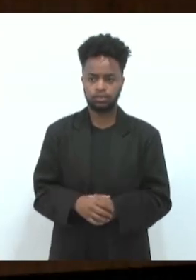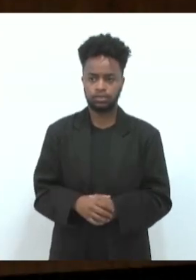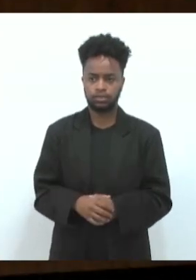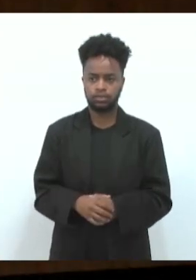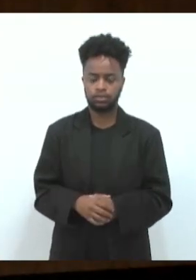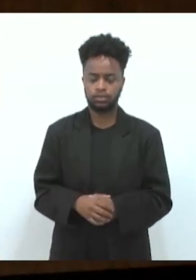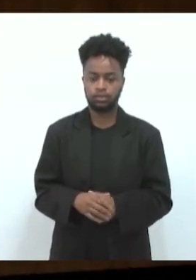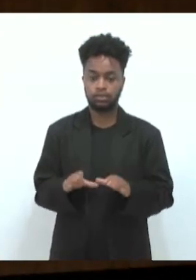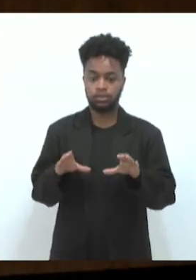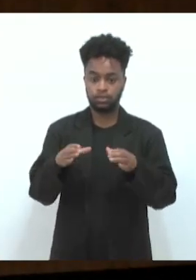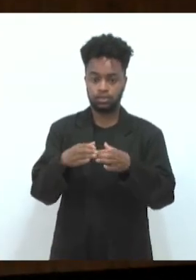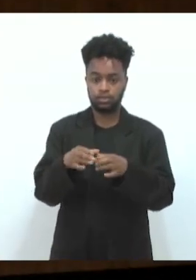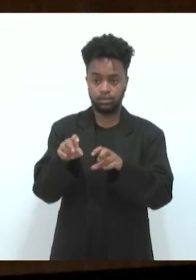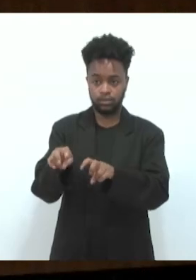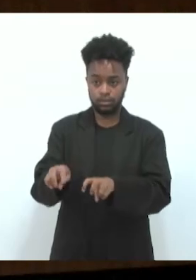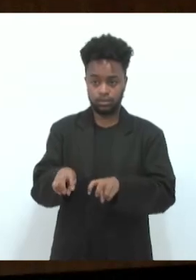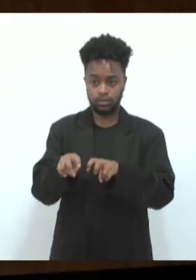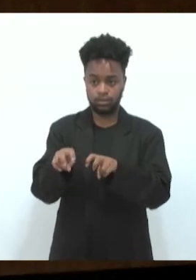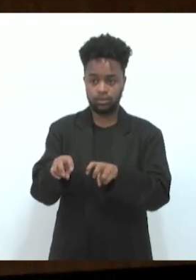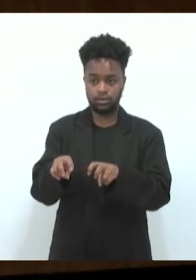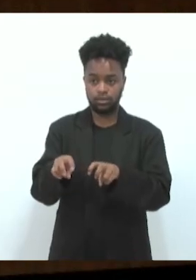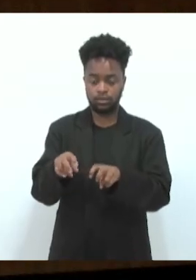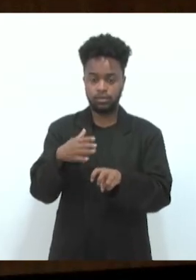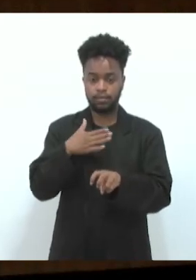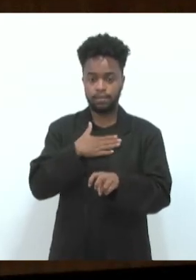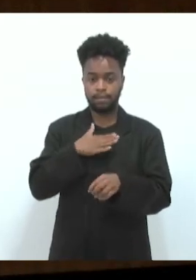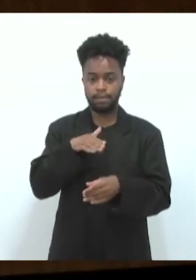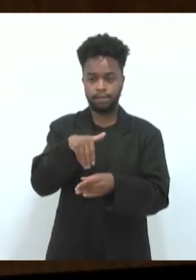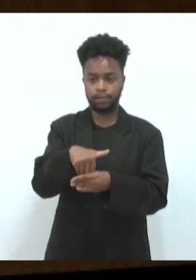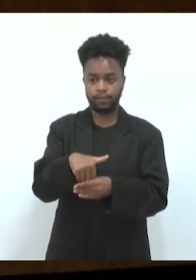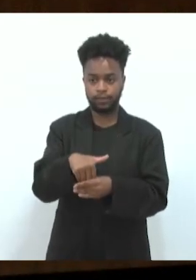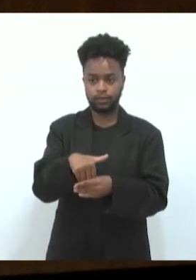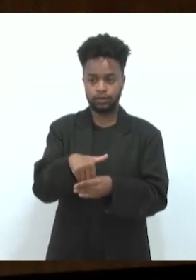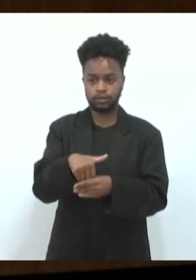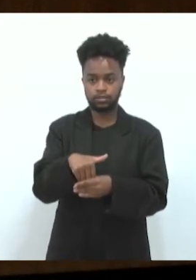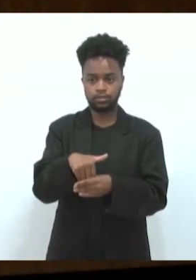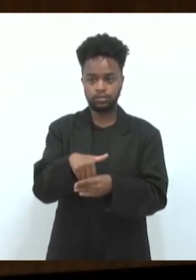Pela Comissão de Agricultura, o meu voto